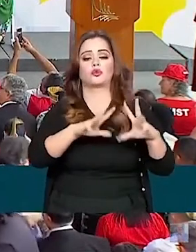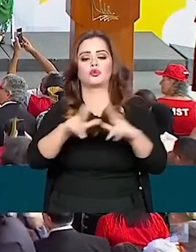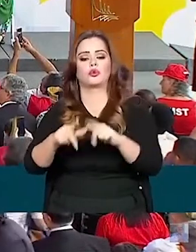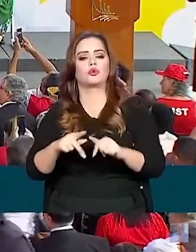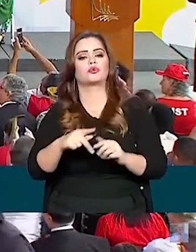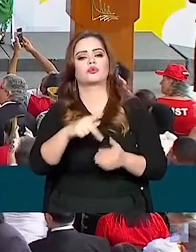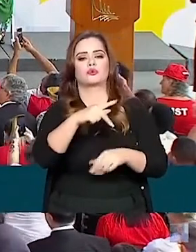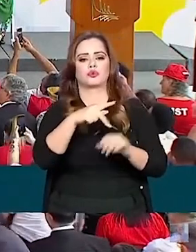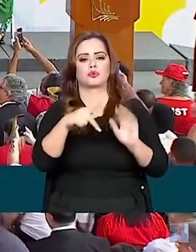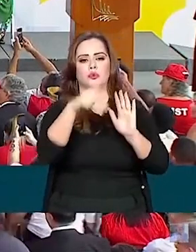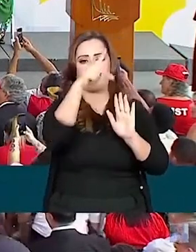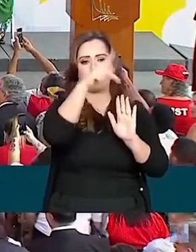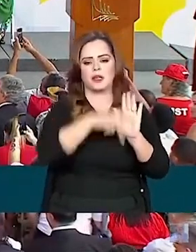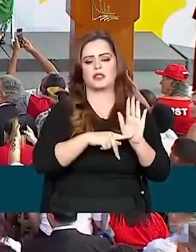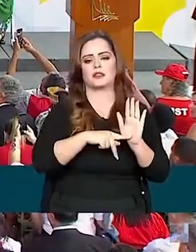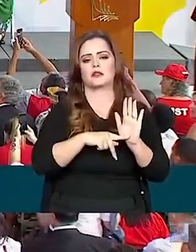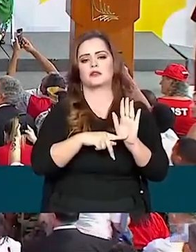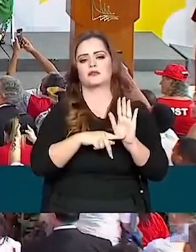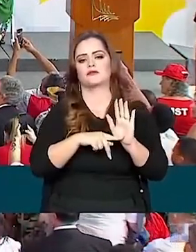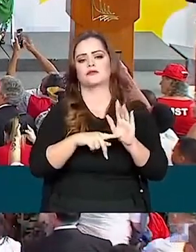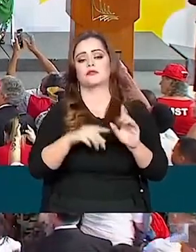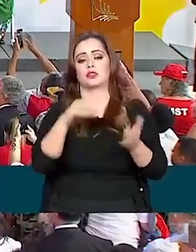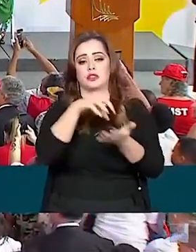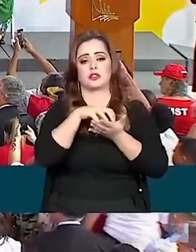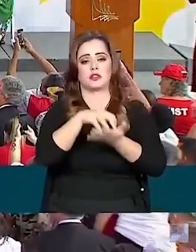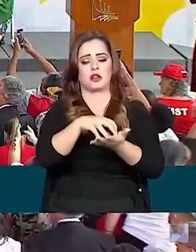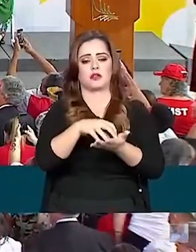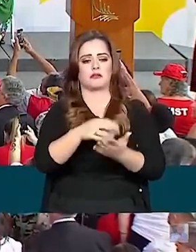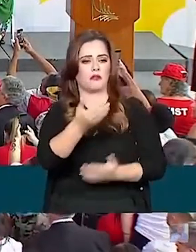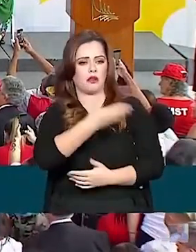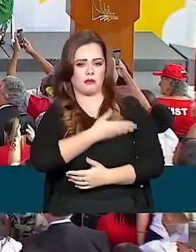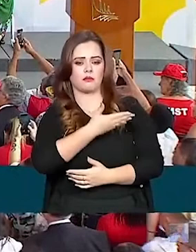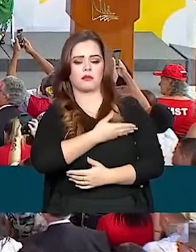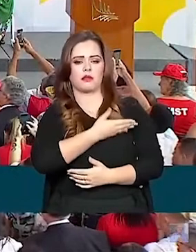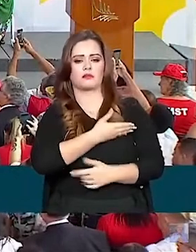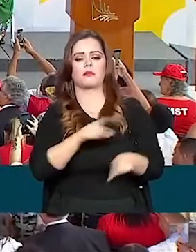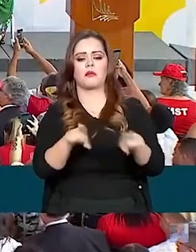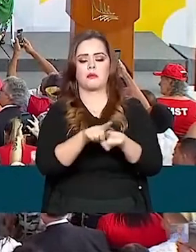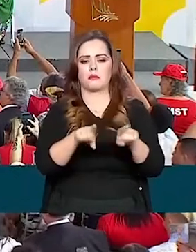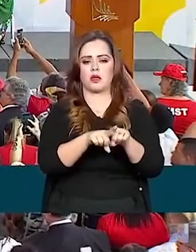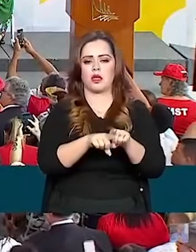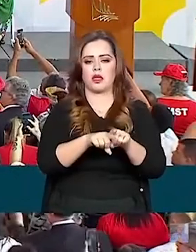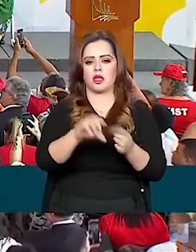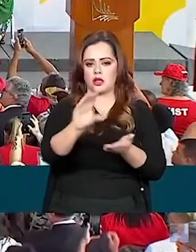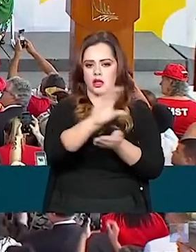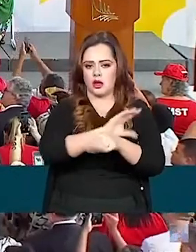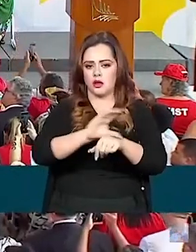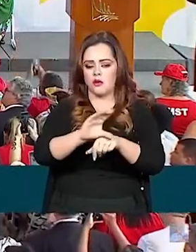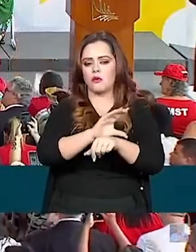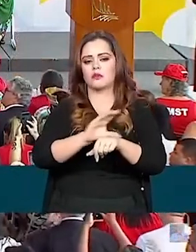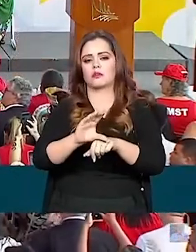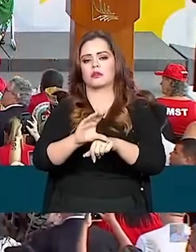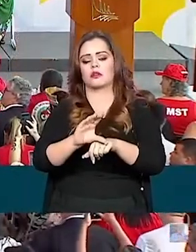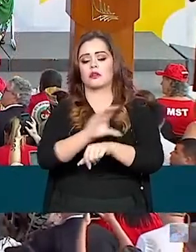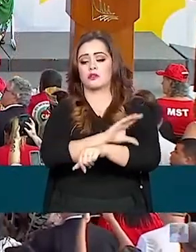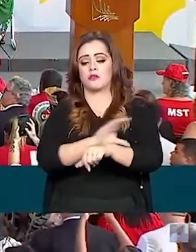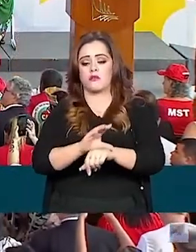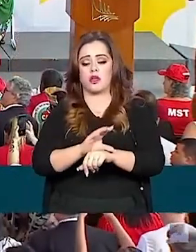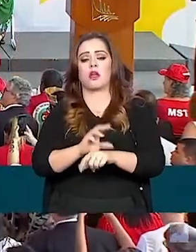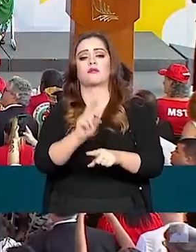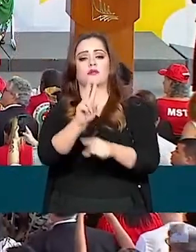das centrais sindicais, companheiros da coordenação que vai